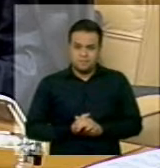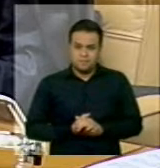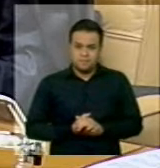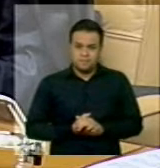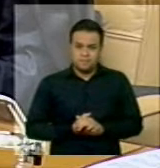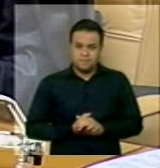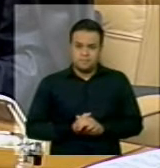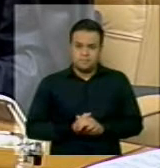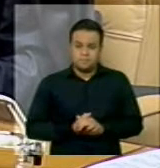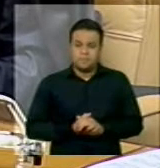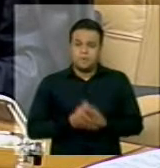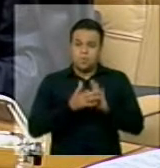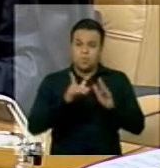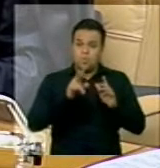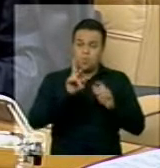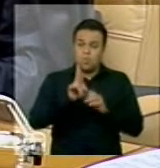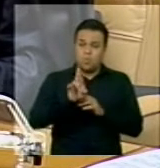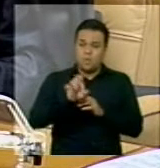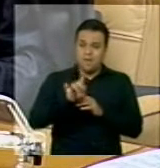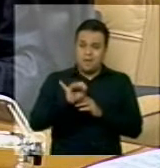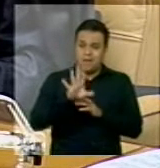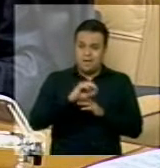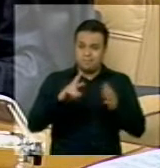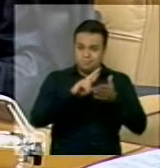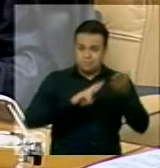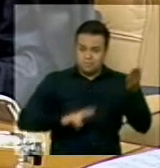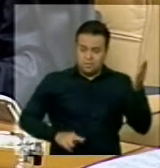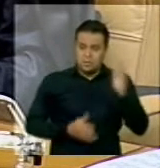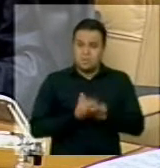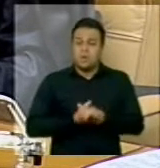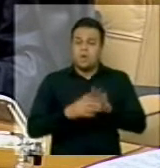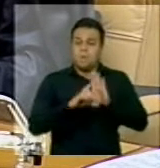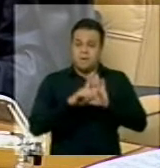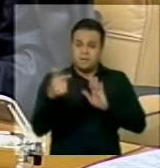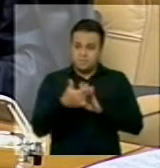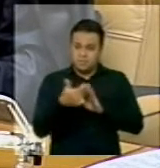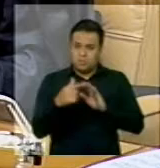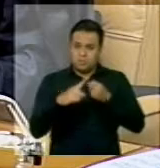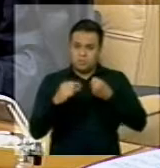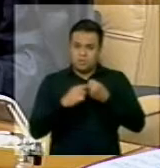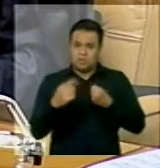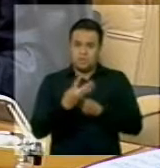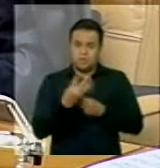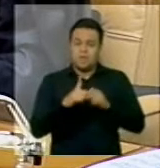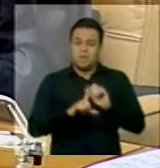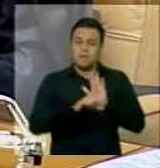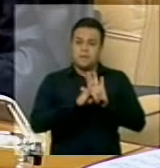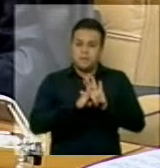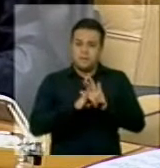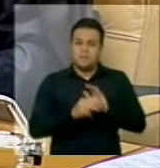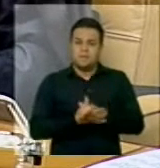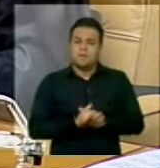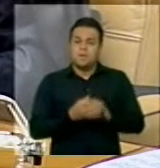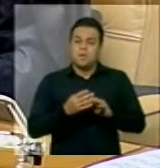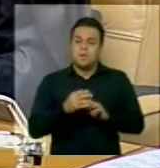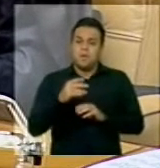sede de relato, que no concernente à alegada inconstitucionalidade do parágrafo 2º do artigo 4º da lei em debate, a Procuradoria